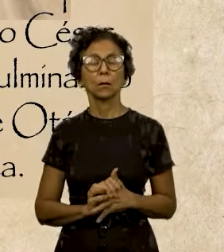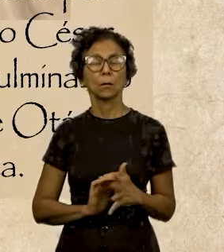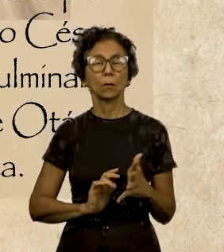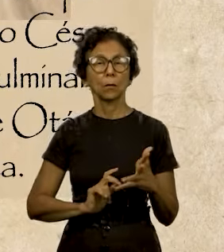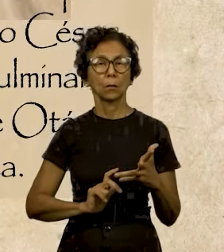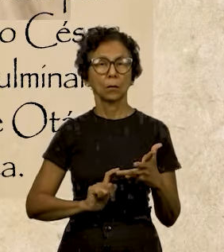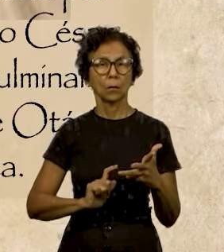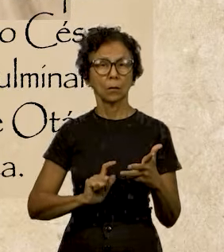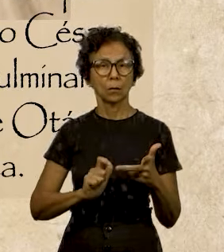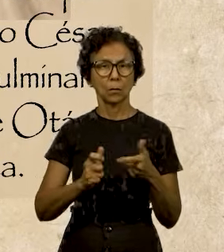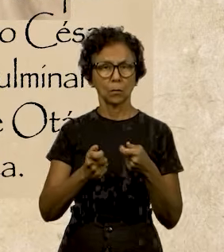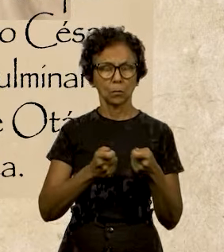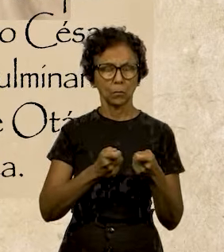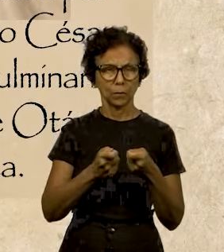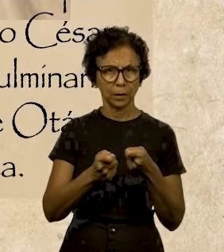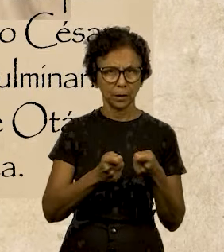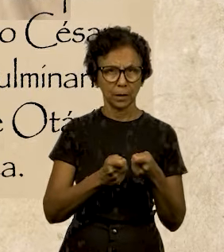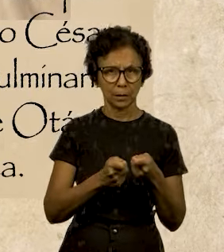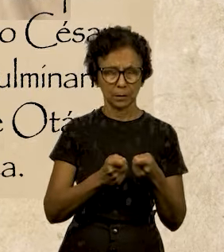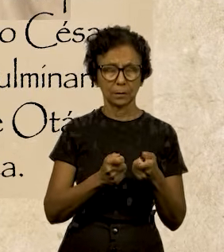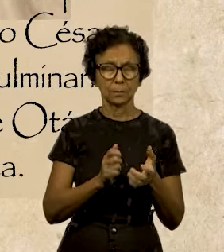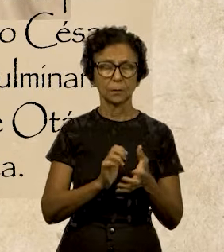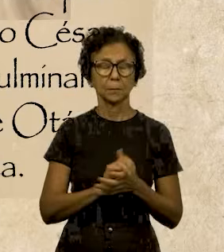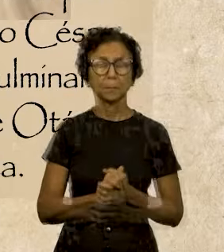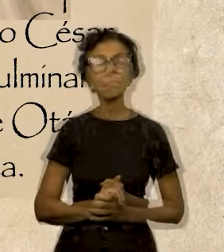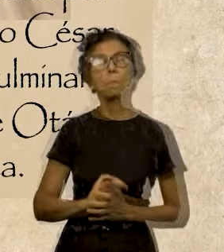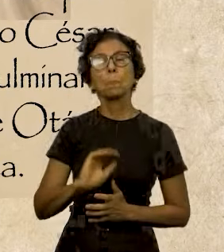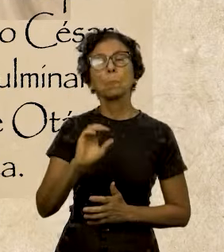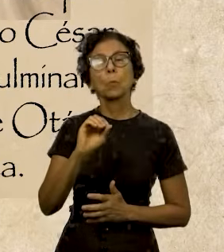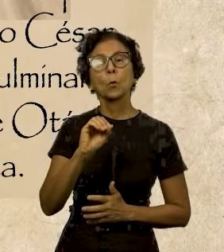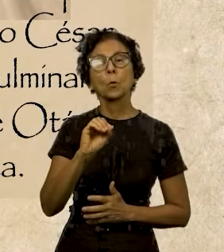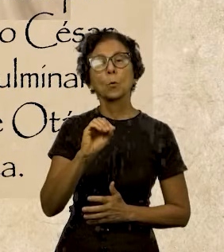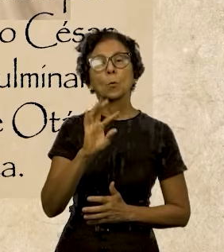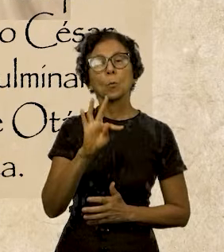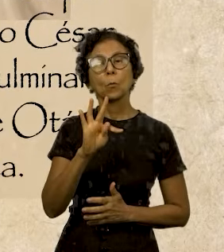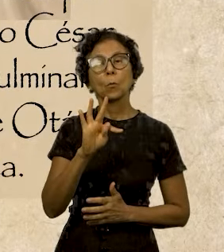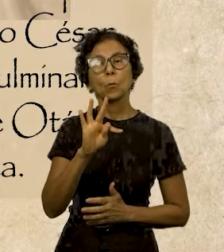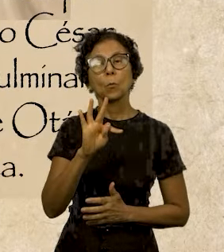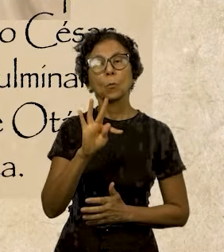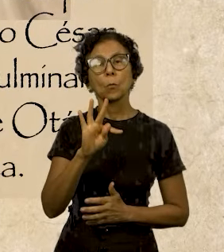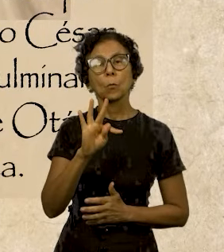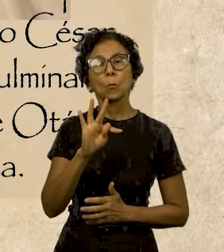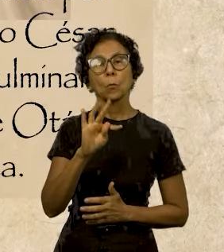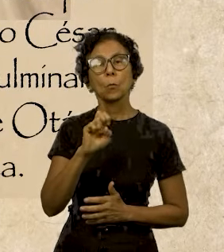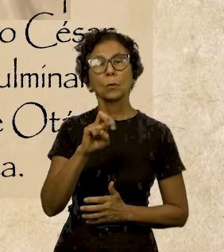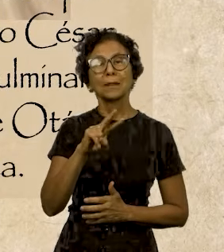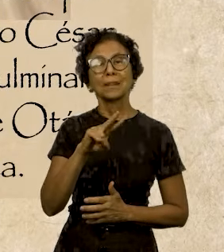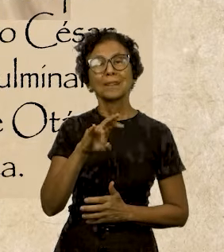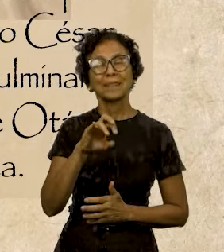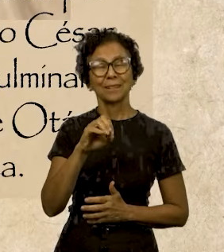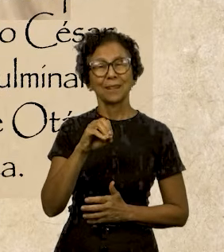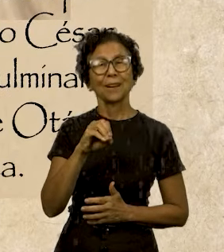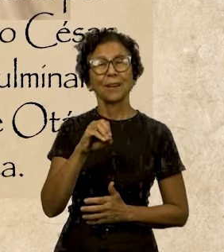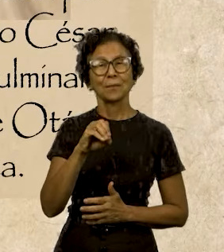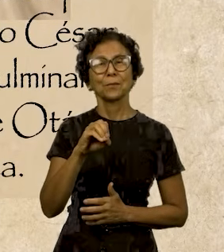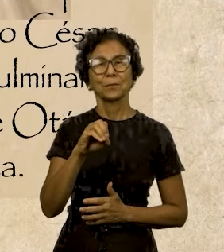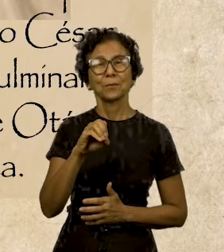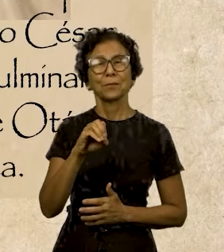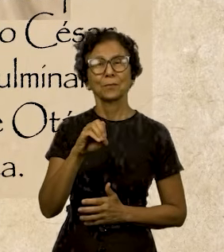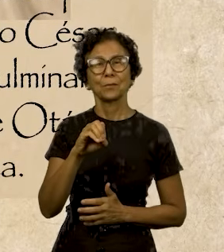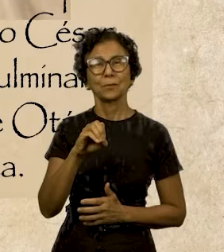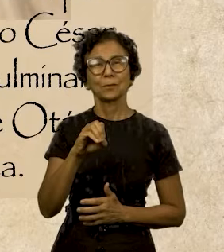com a Cleópatra, e Lépido, que era um outro general. Otávio Augusto,